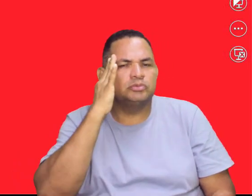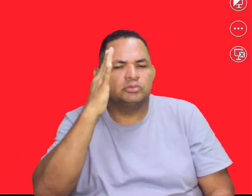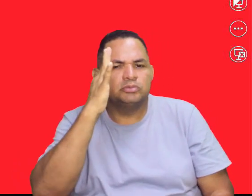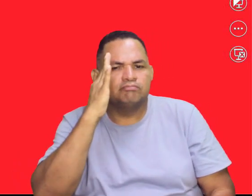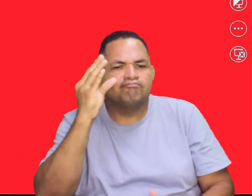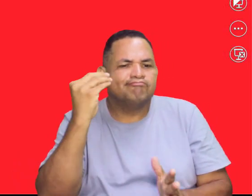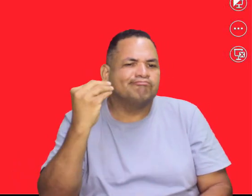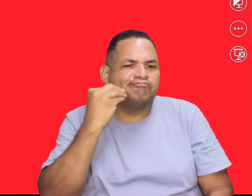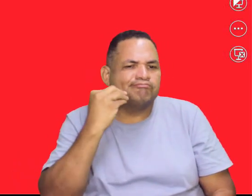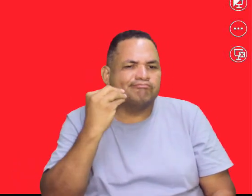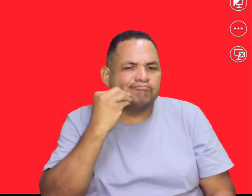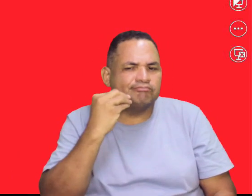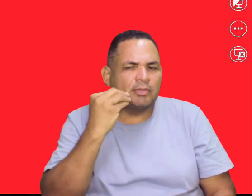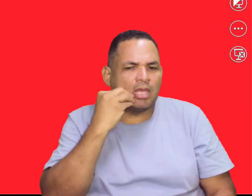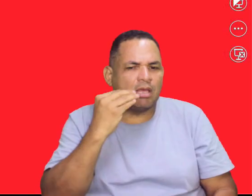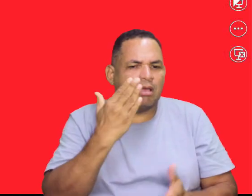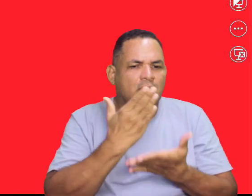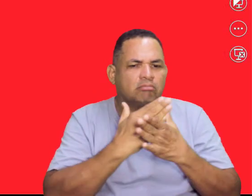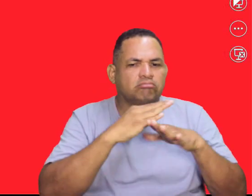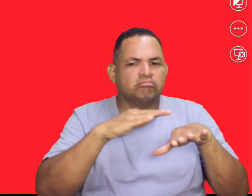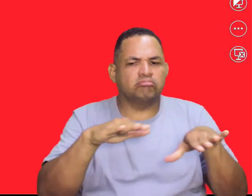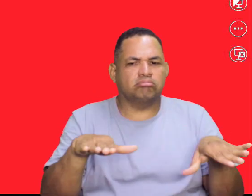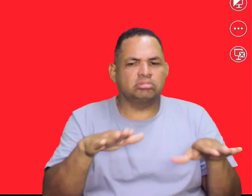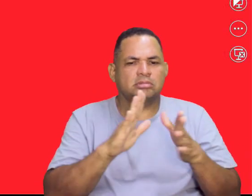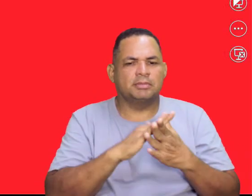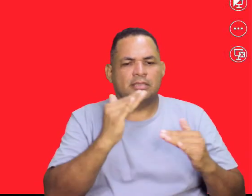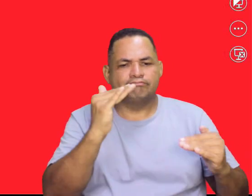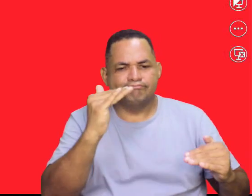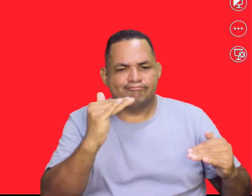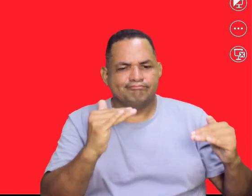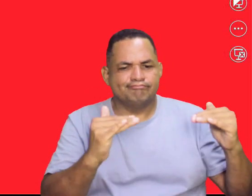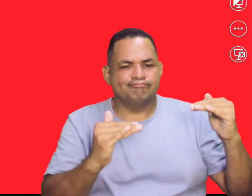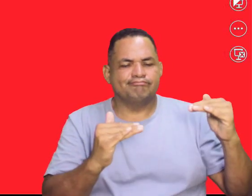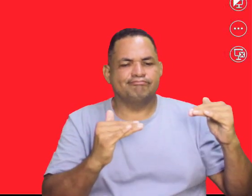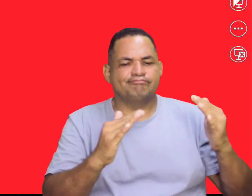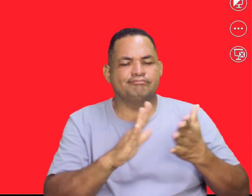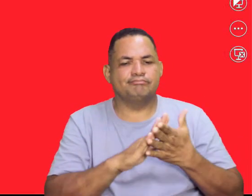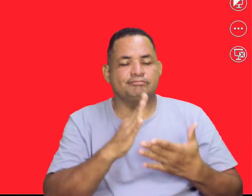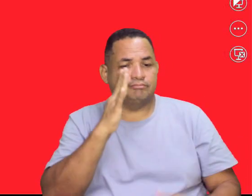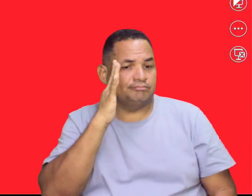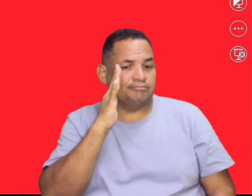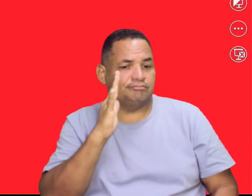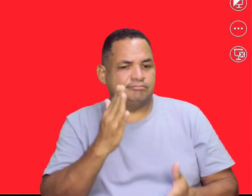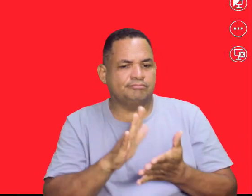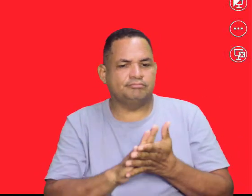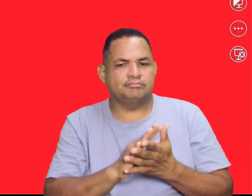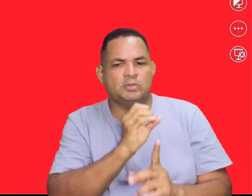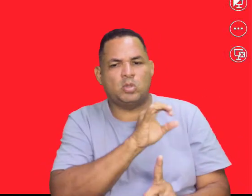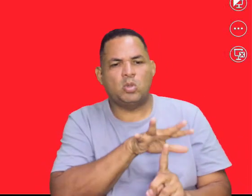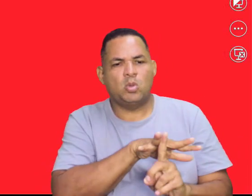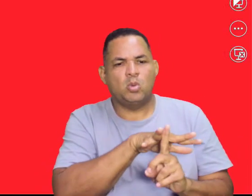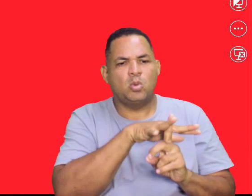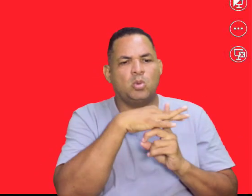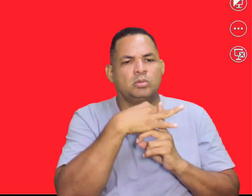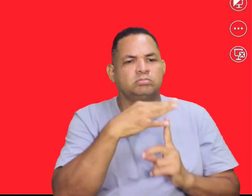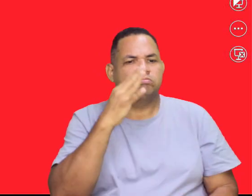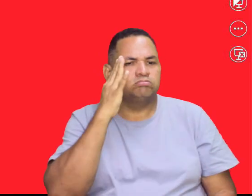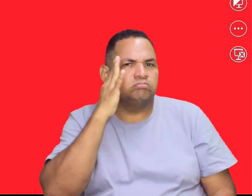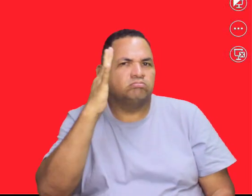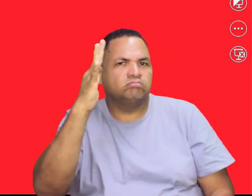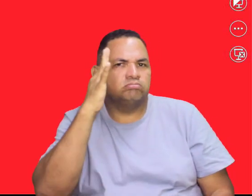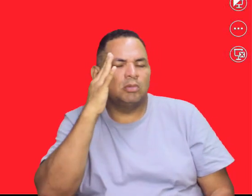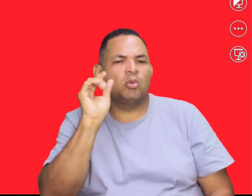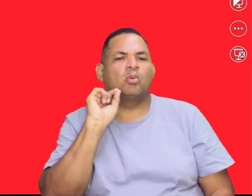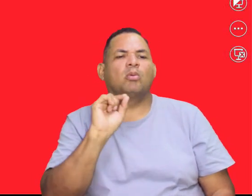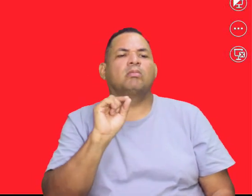vão tentar acabar com essa desigualdade. E uma dessas teorias vai ser o socialismo utópico.